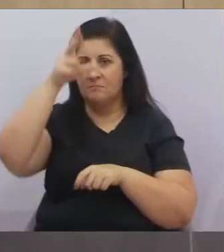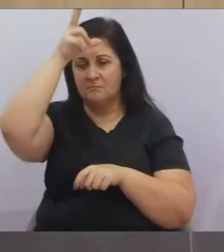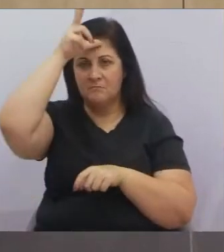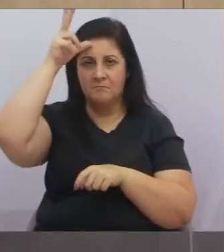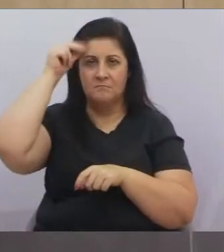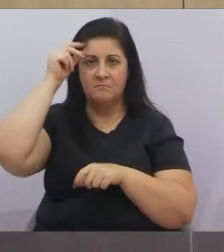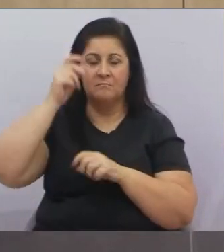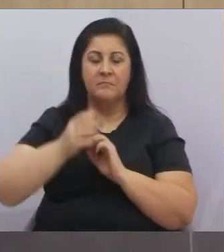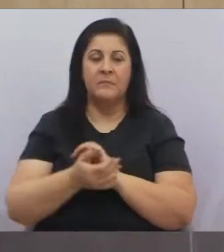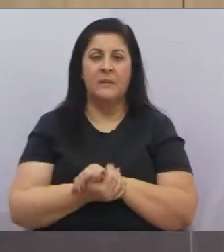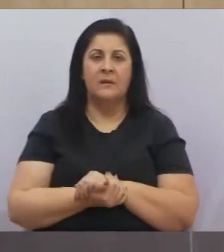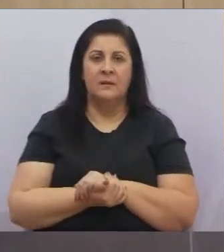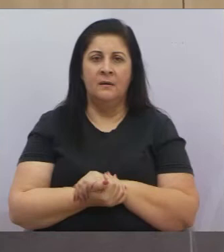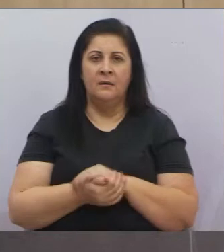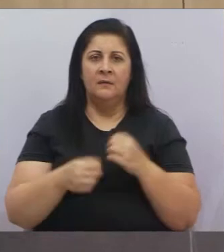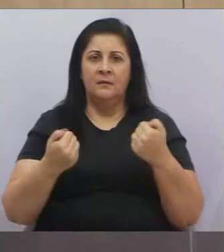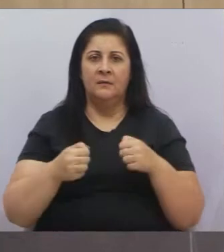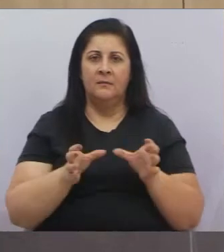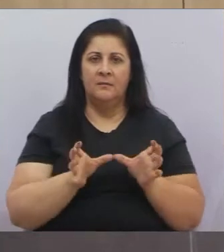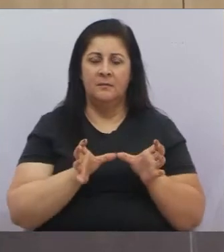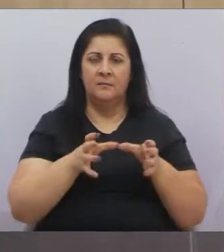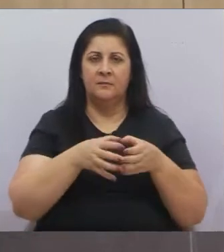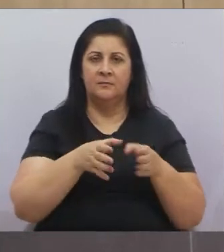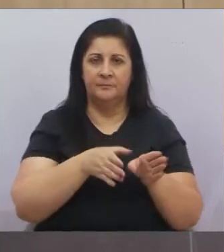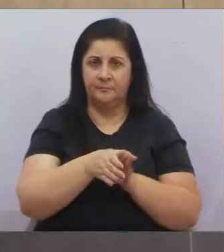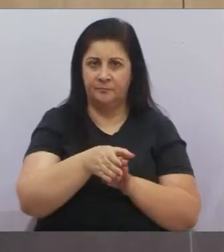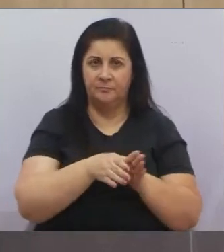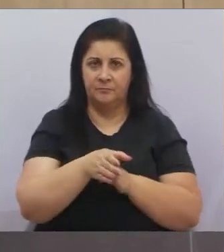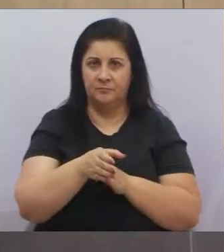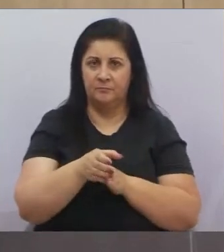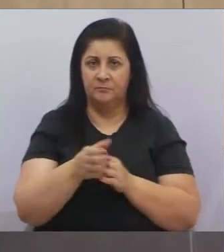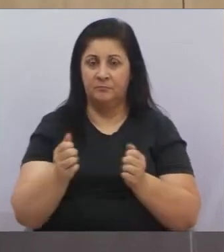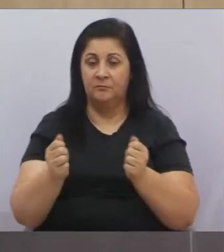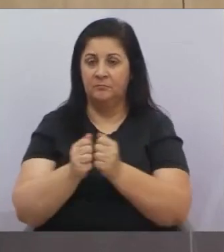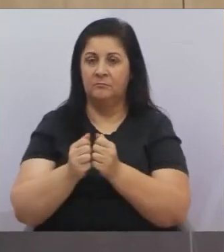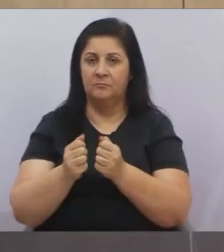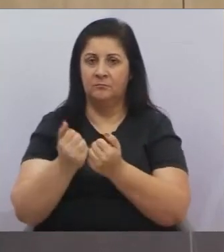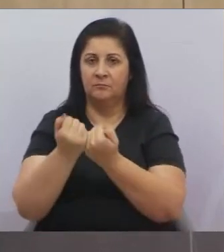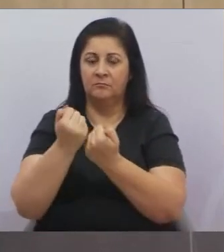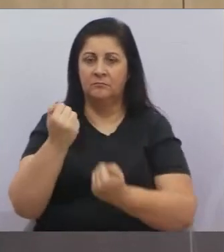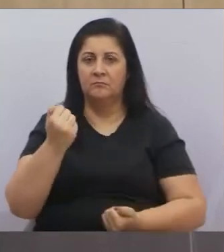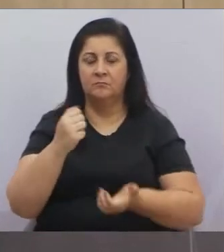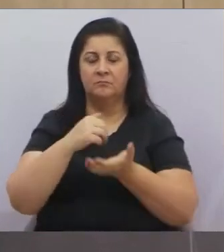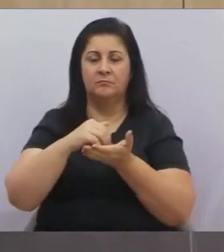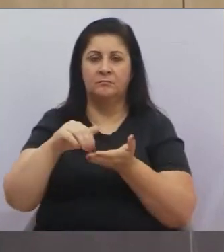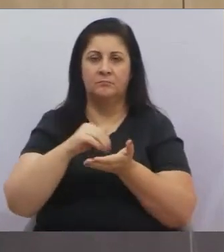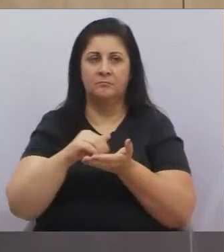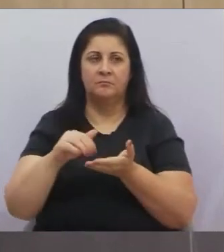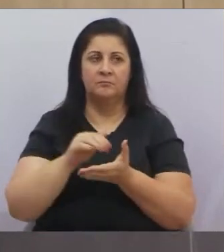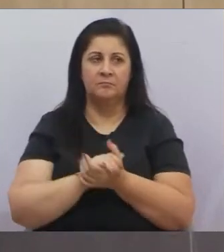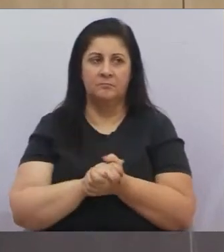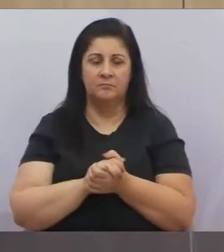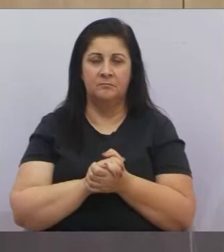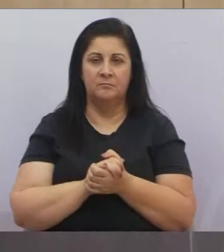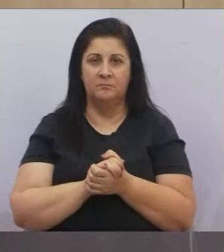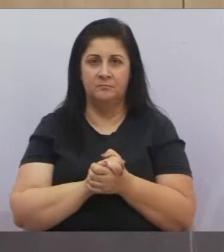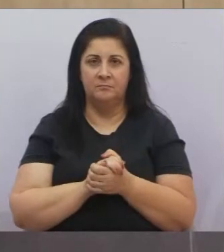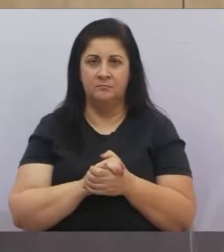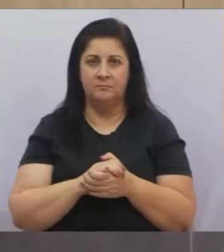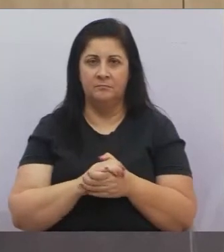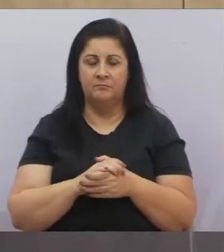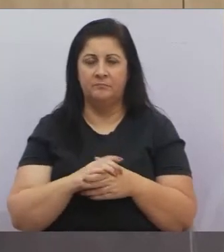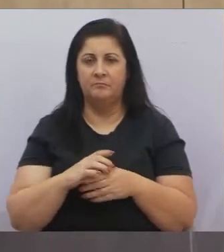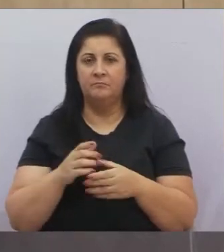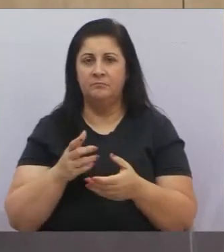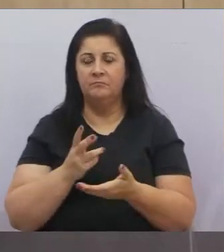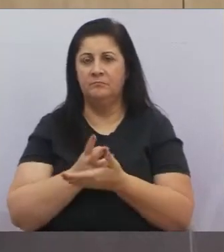necessário que o Conselho seja vinculado diretamente à subsecretaria. A fim de resguardar o propósito do referido projeto de